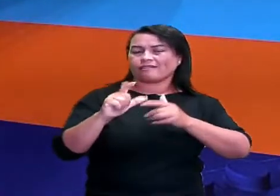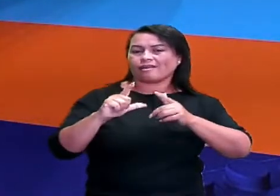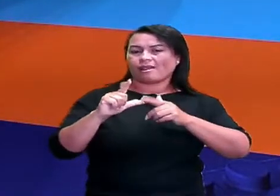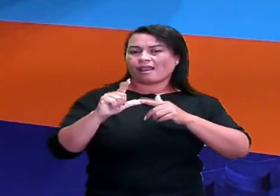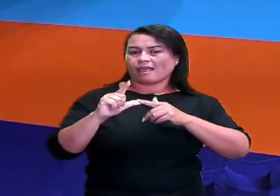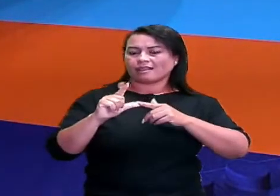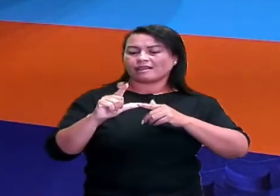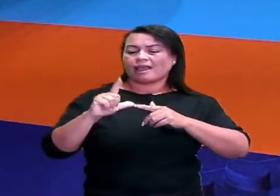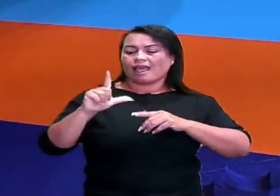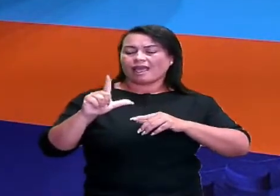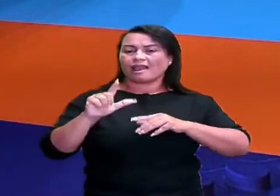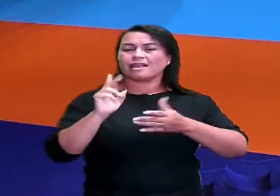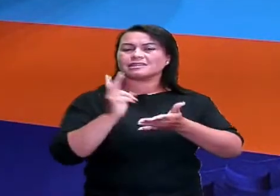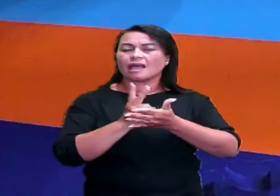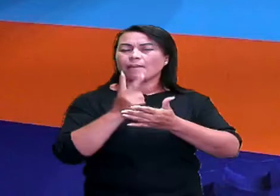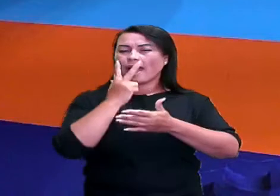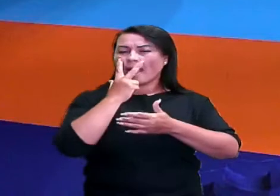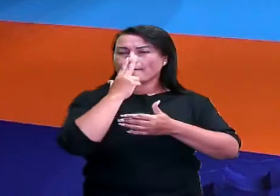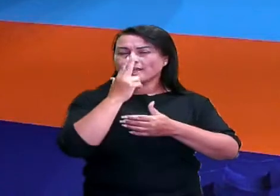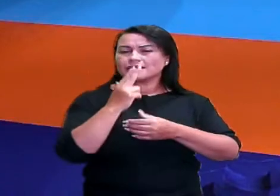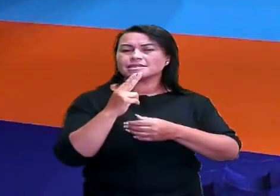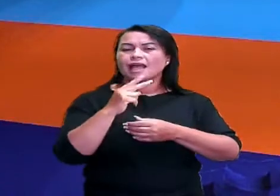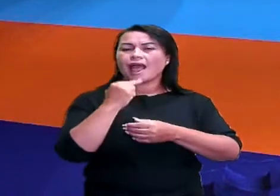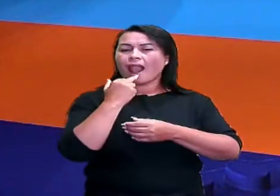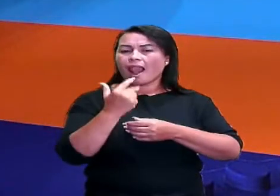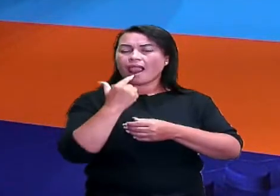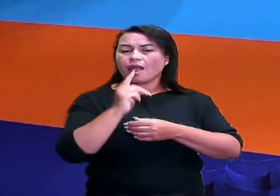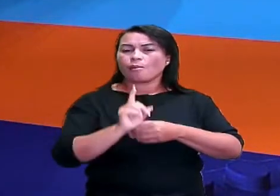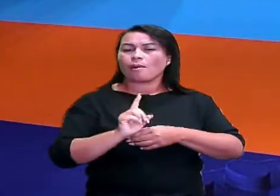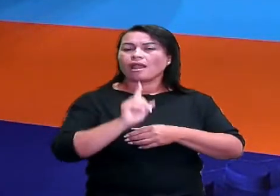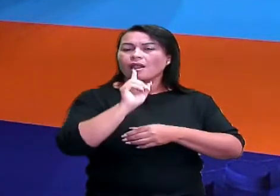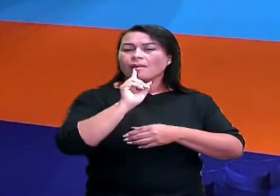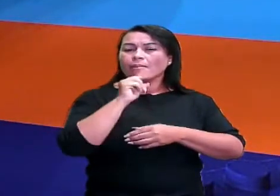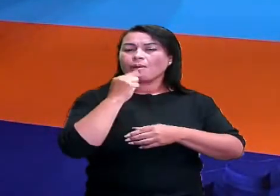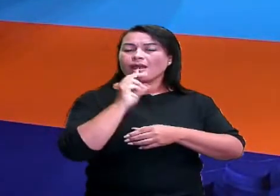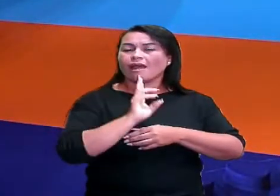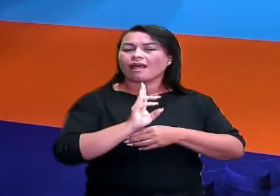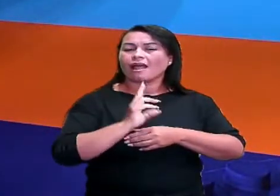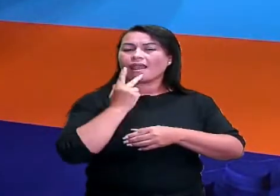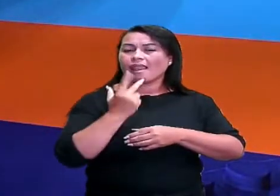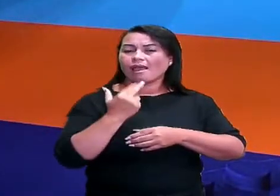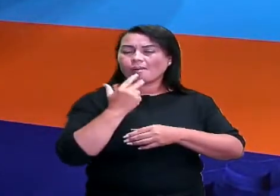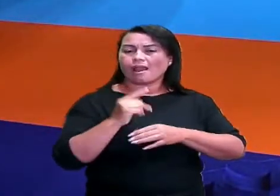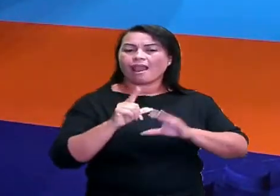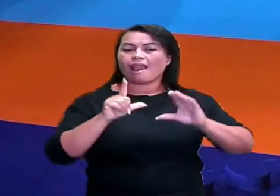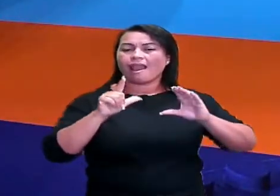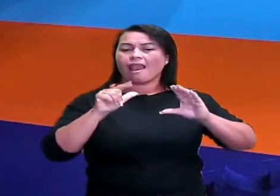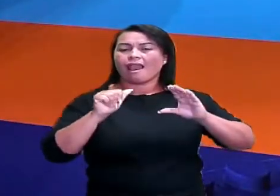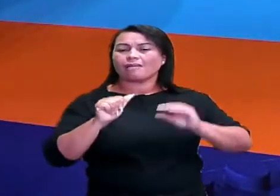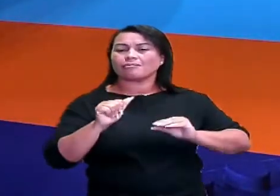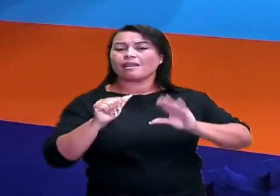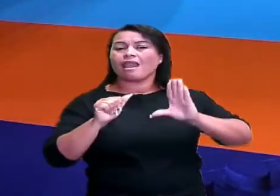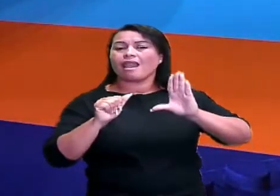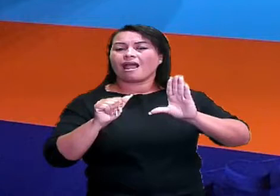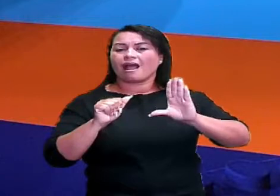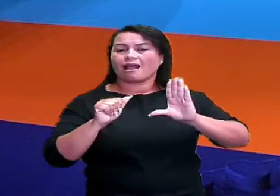a língua lá no céu da boca, ó. Lápis, lapiseira. Letra P, ó.